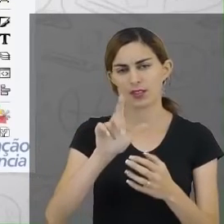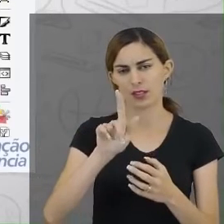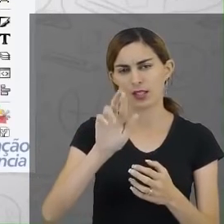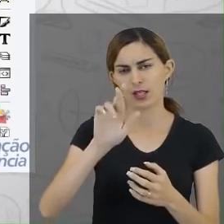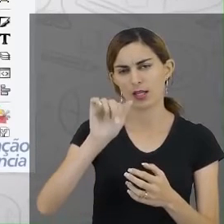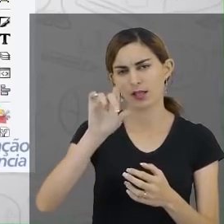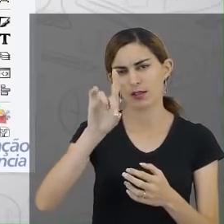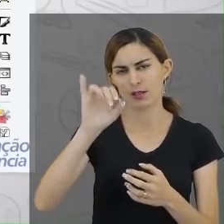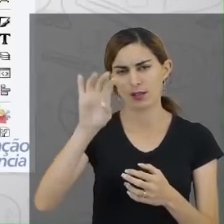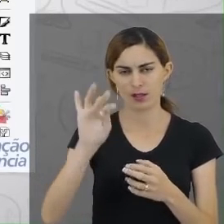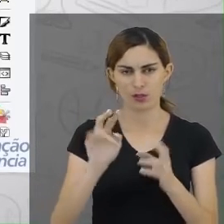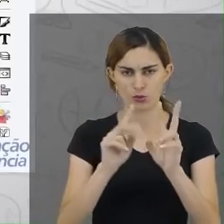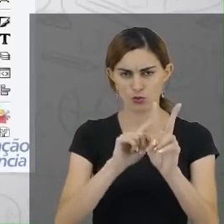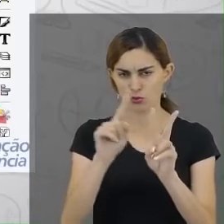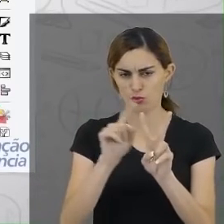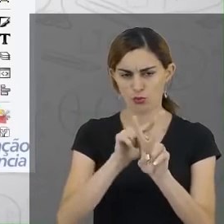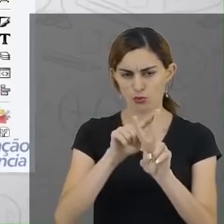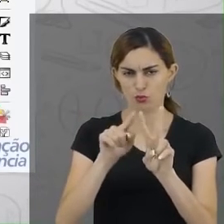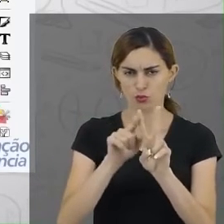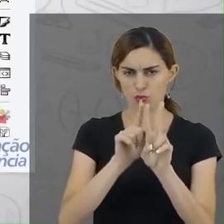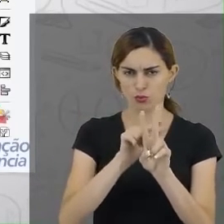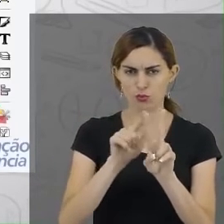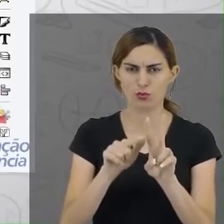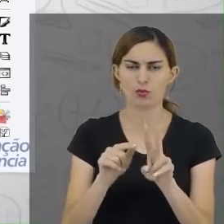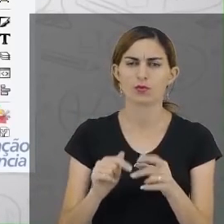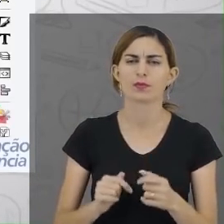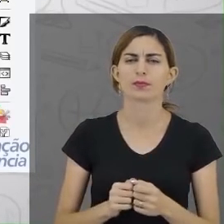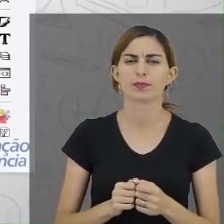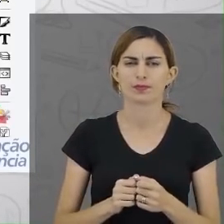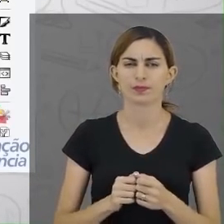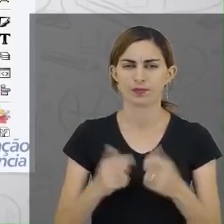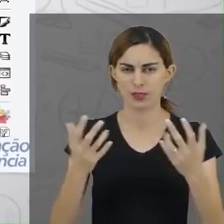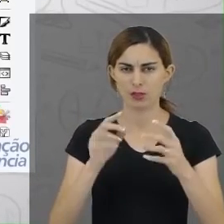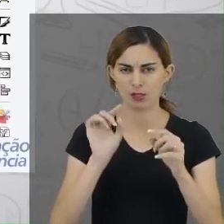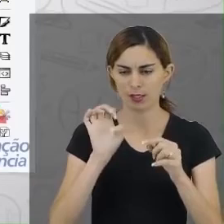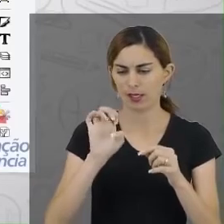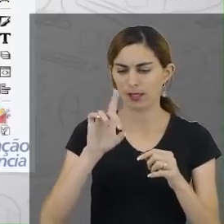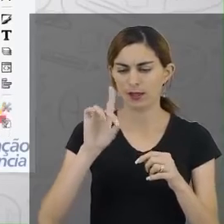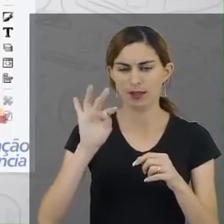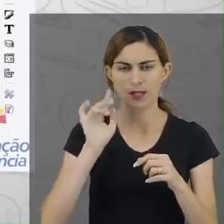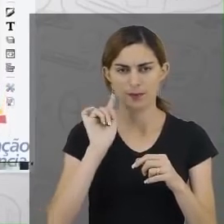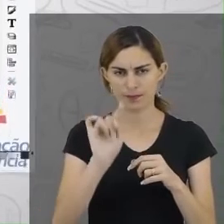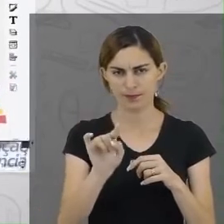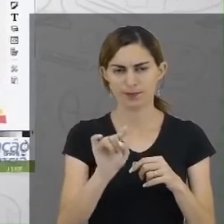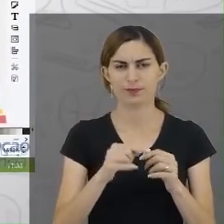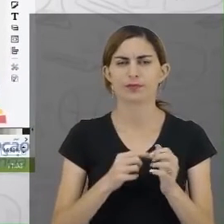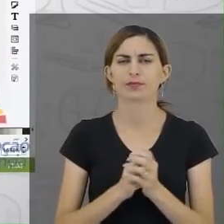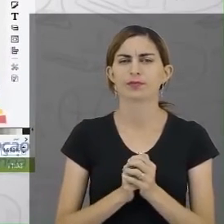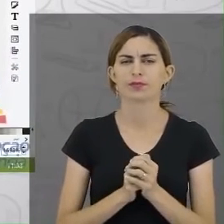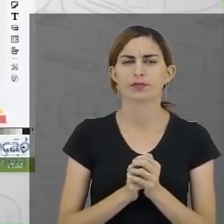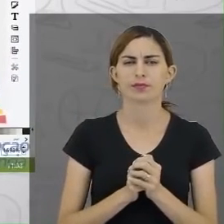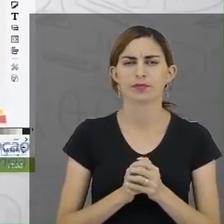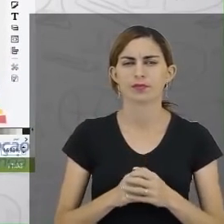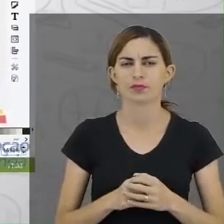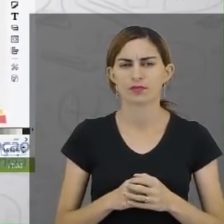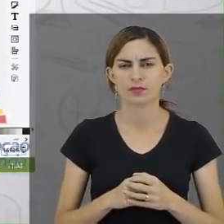o gradiente que é compartilhado entre os dois. Vamos agora editar,